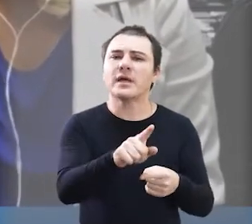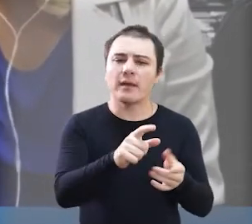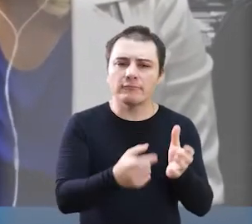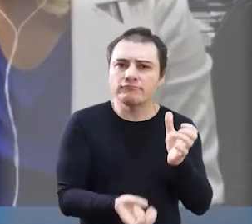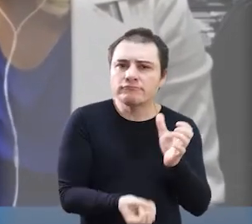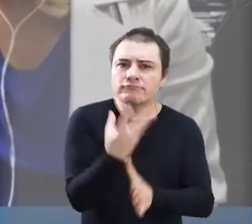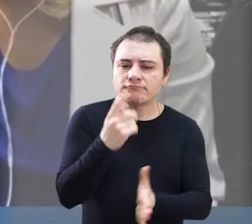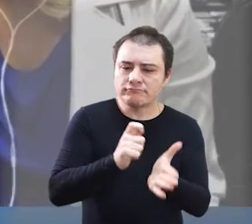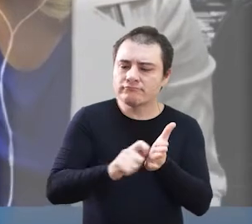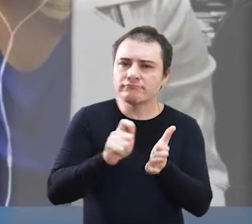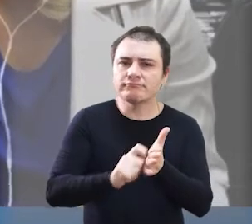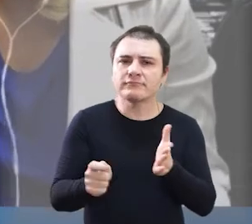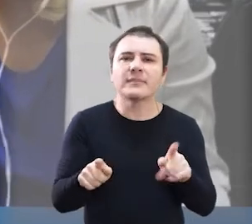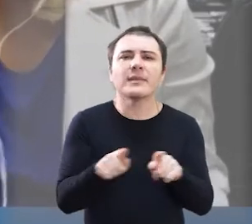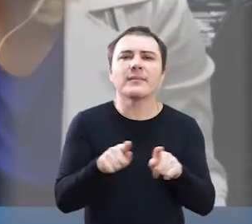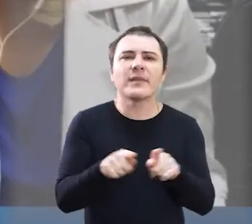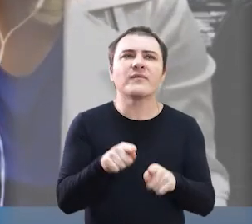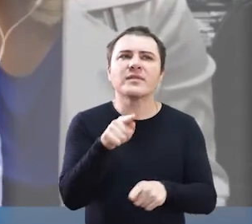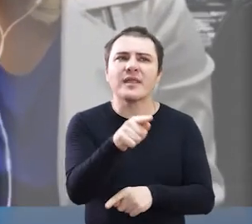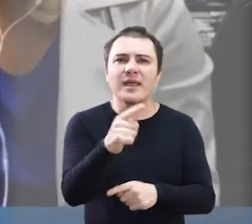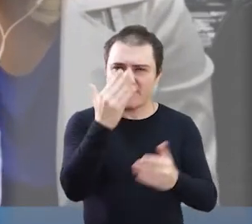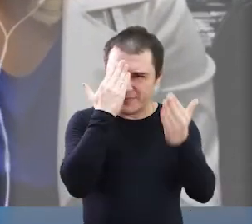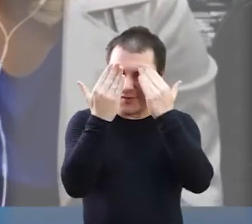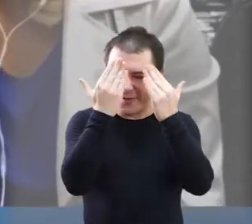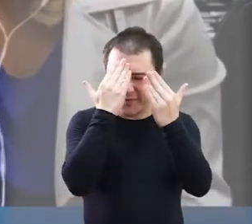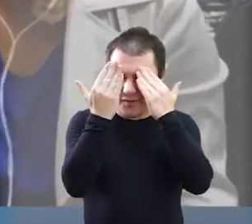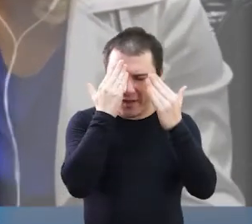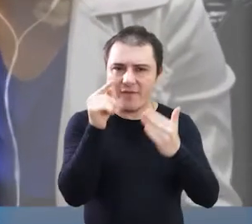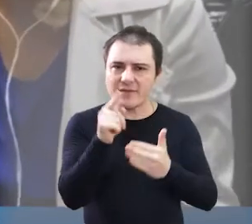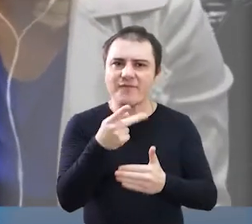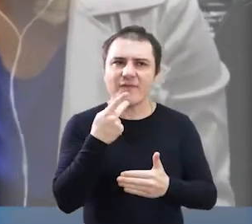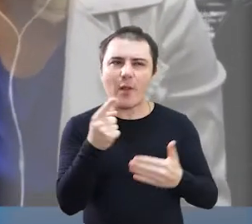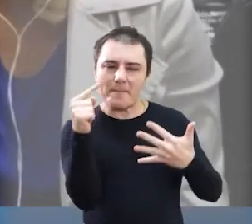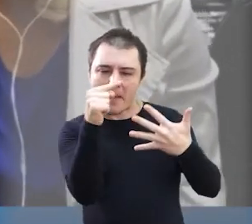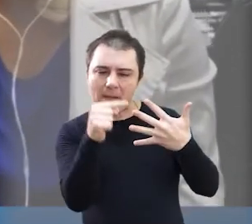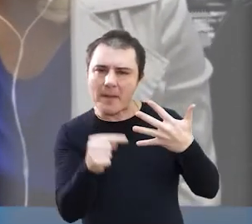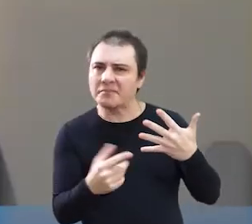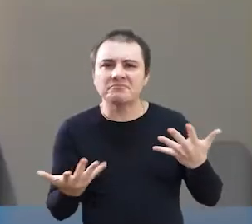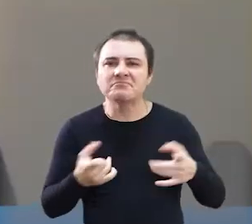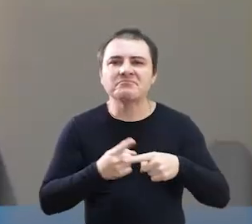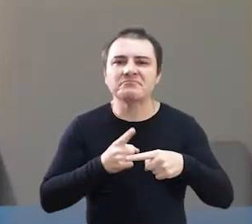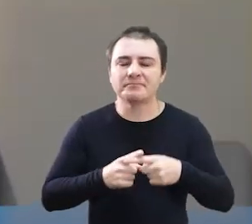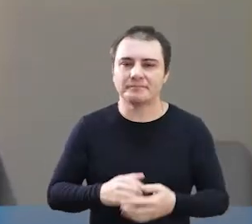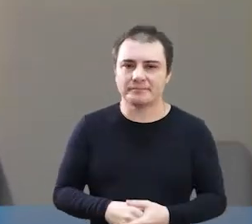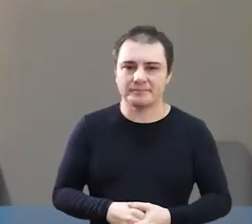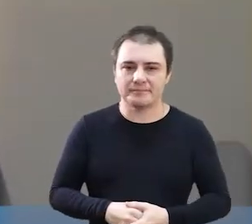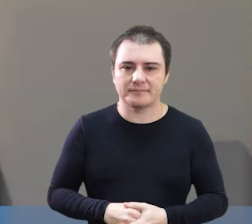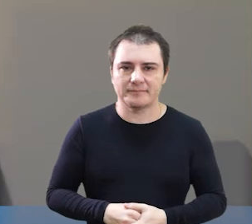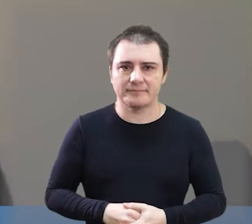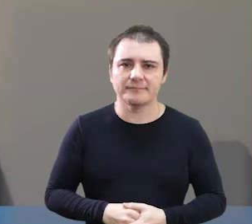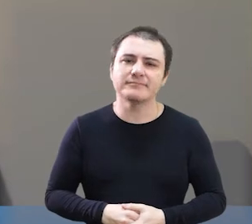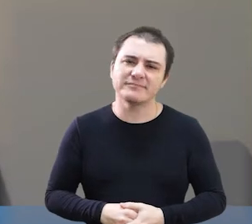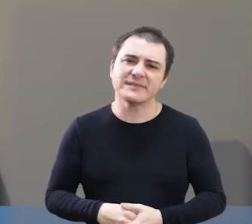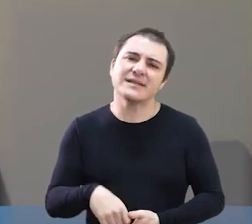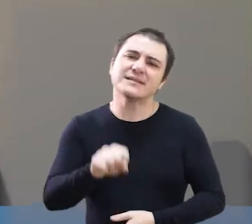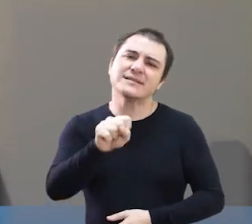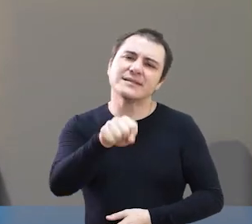da obra e quais são esses apontamentos do psicólogo, no caso você? Houve uma espécie de